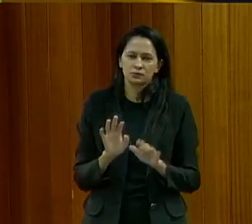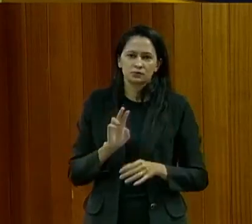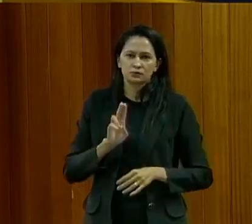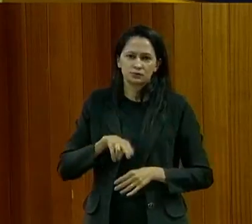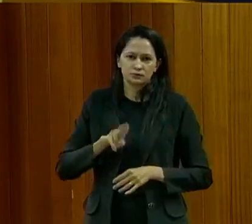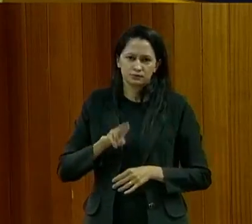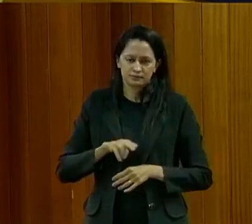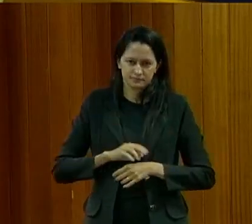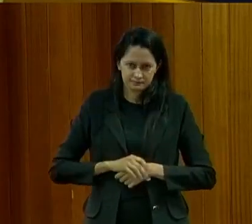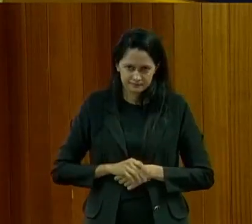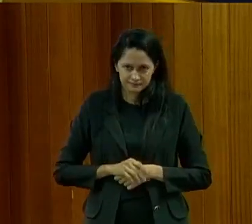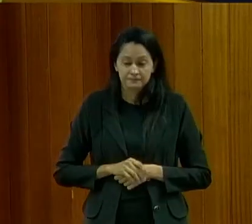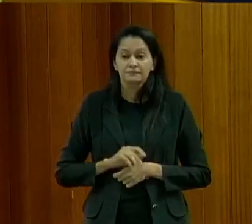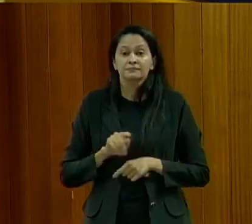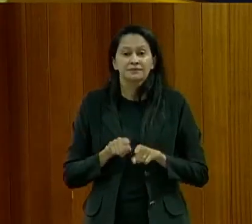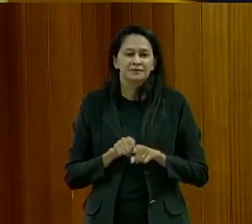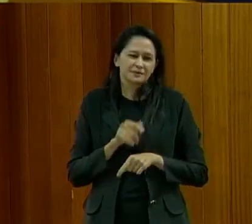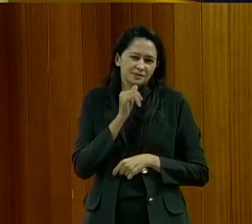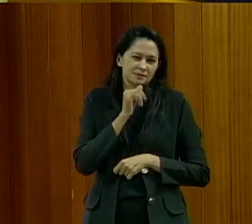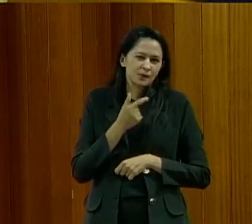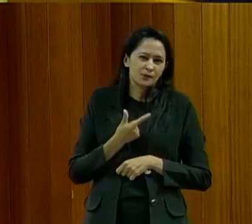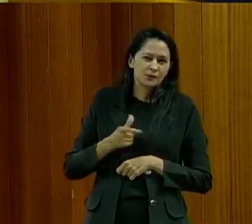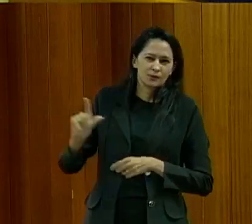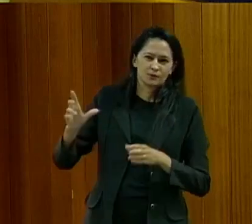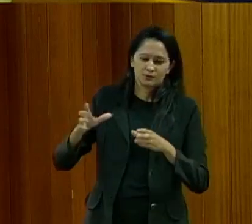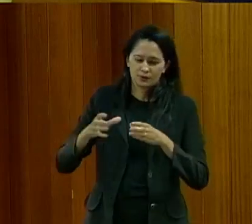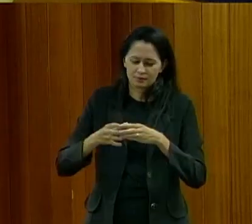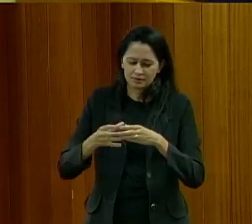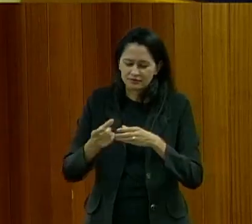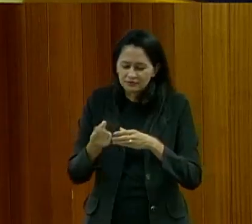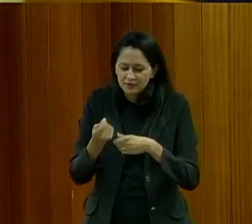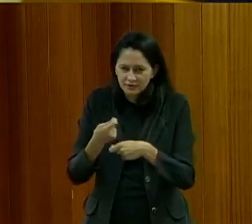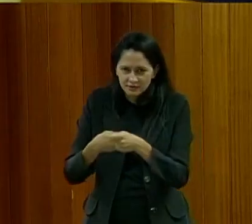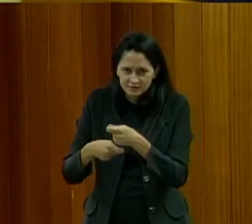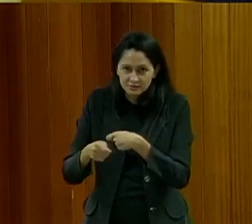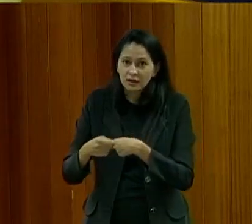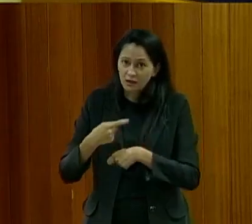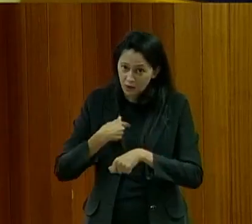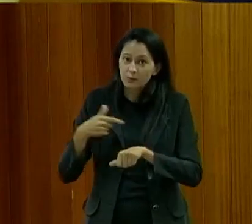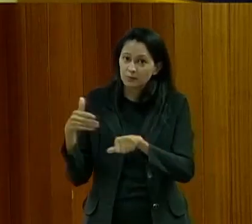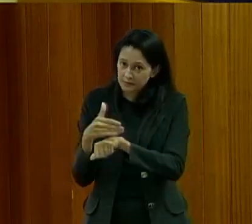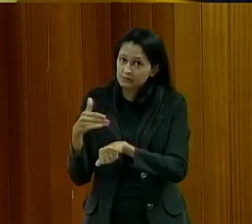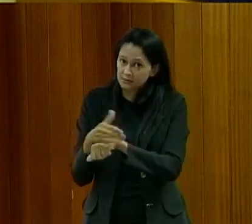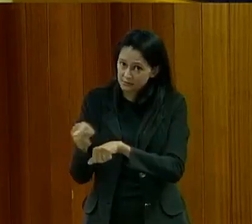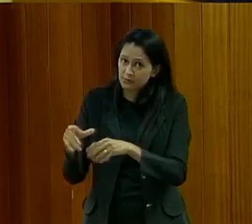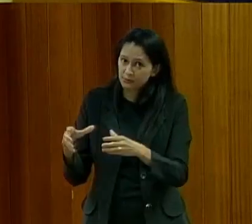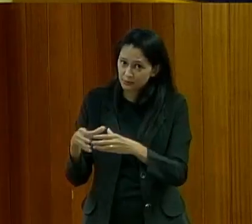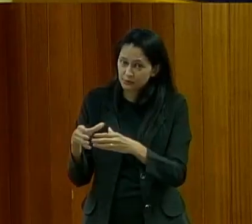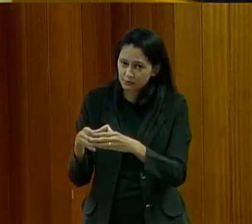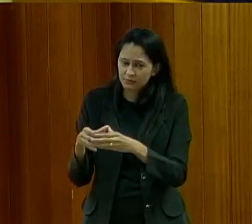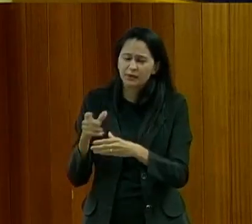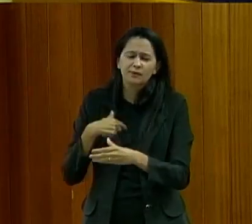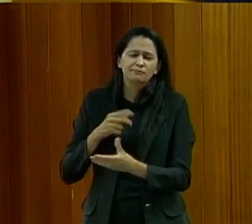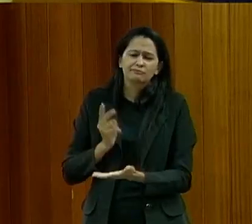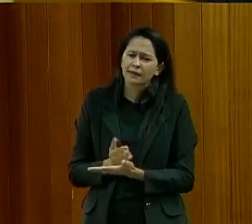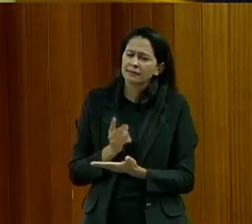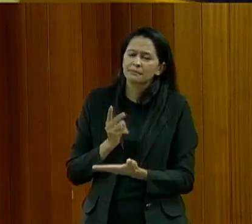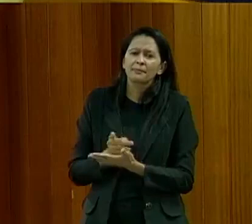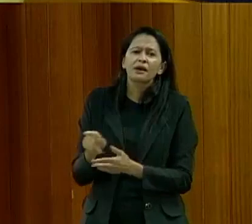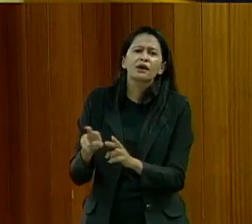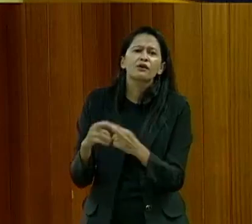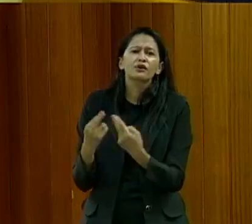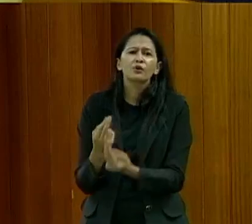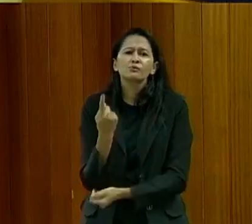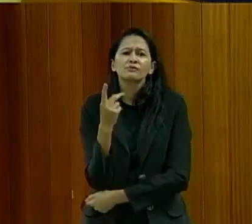por exemplo a Comissão de Finanças, na qual eu inclusive sou membro, desde que eu estou aqui ela reuniu apenas uma vez que eu me lembro, que eu participei